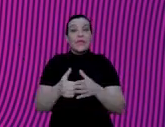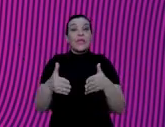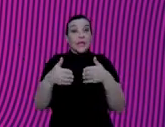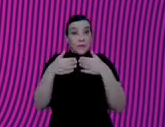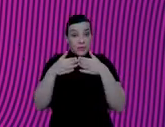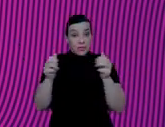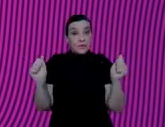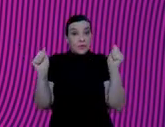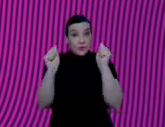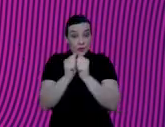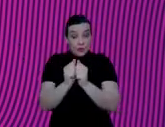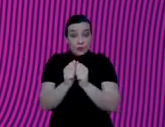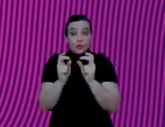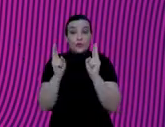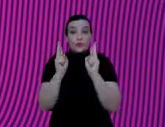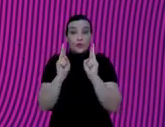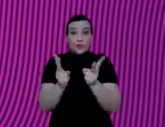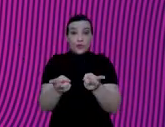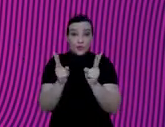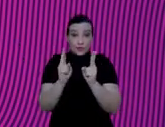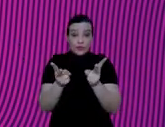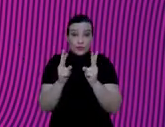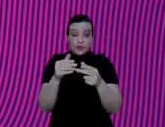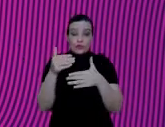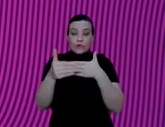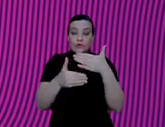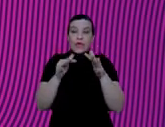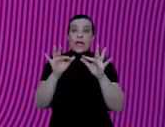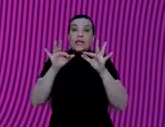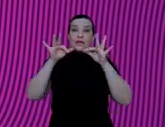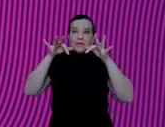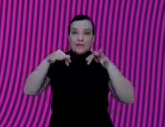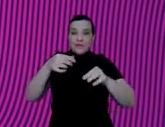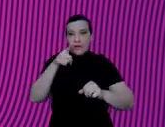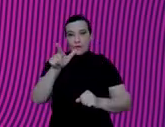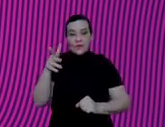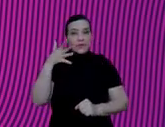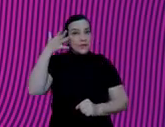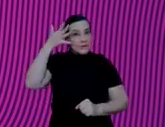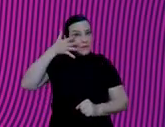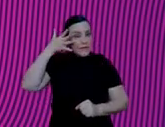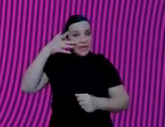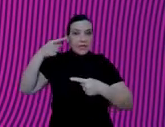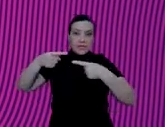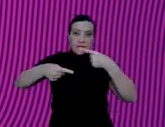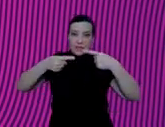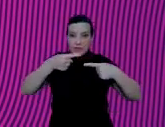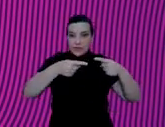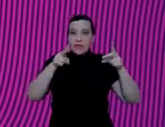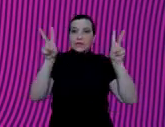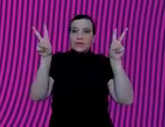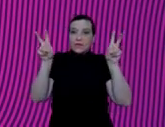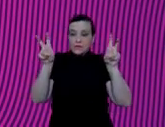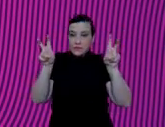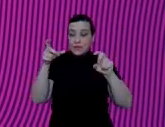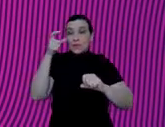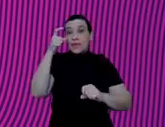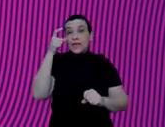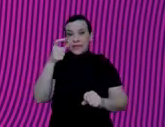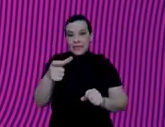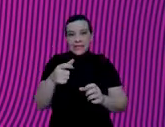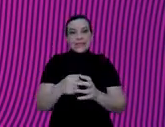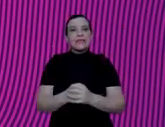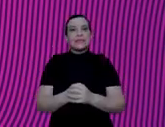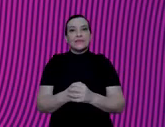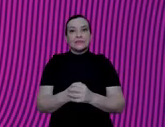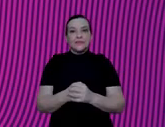gente possa, no final da próxima palestra, termos uma discussão sobre o tema que é muito interessante. De fato, muito interessante e